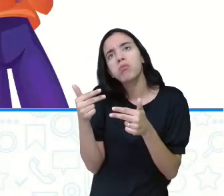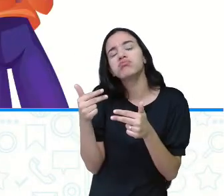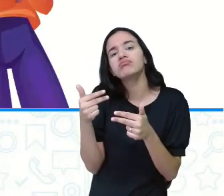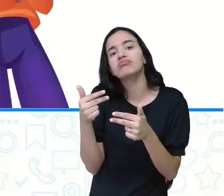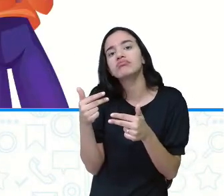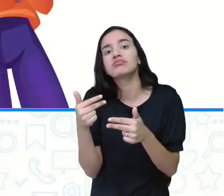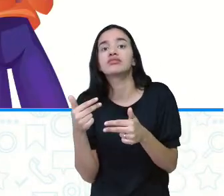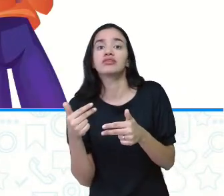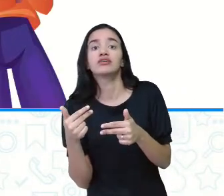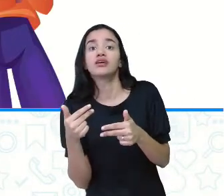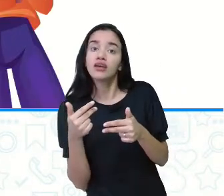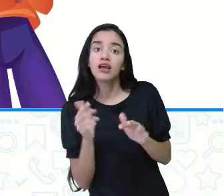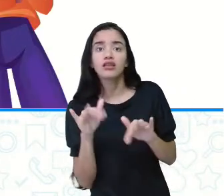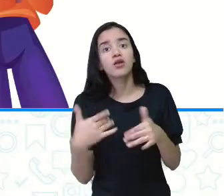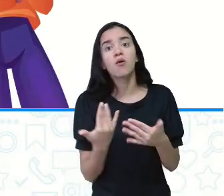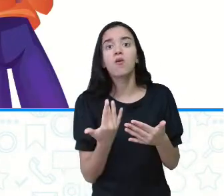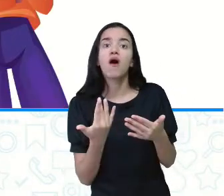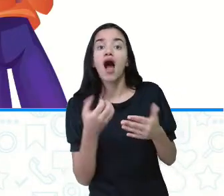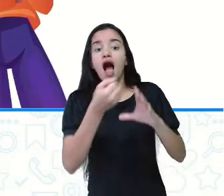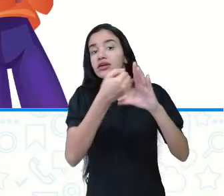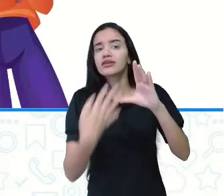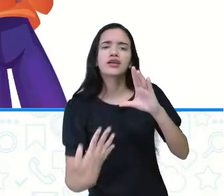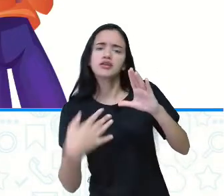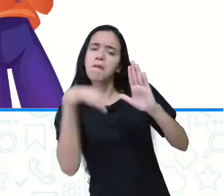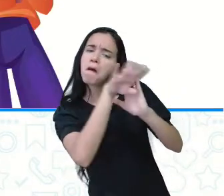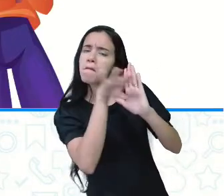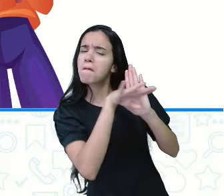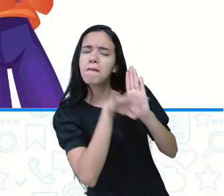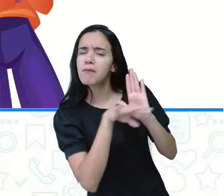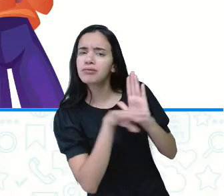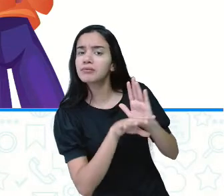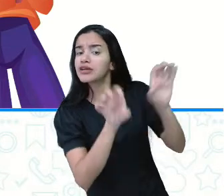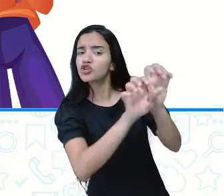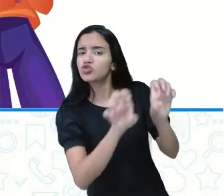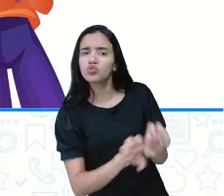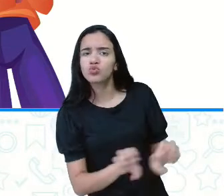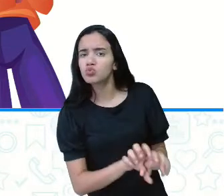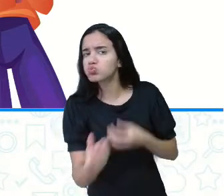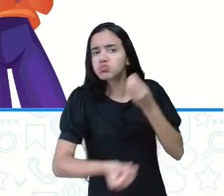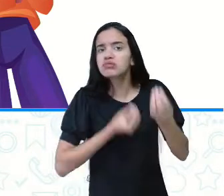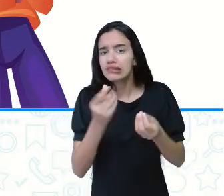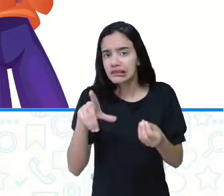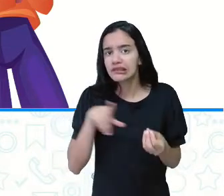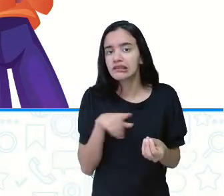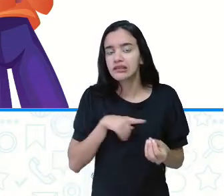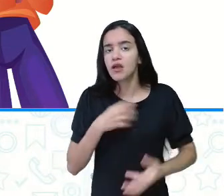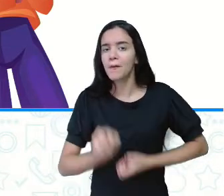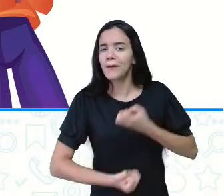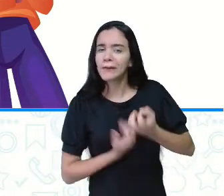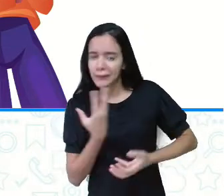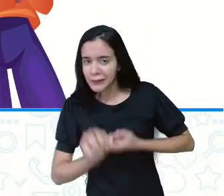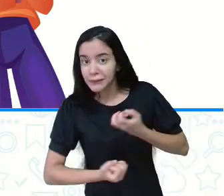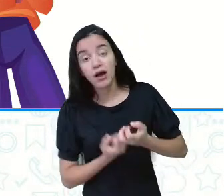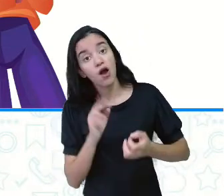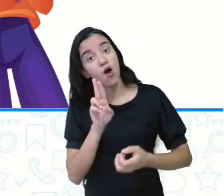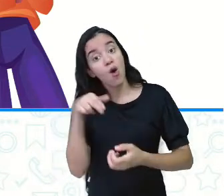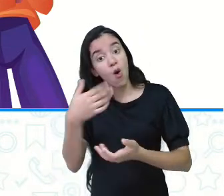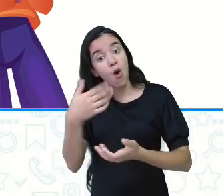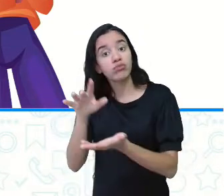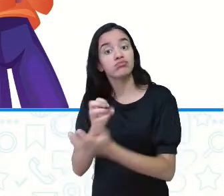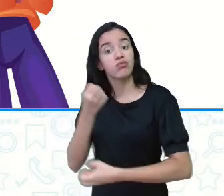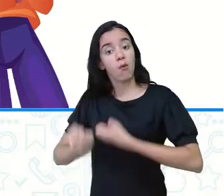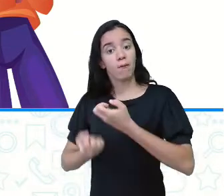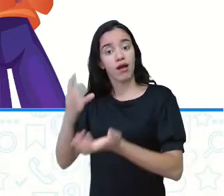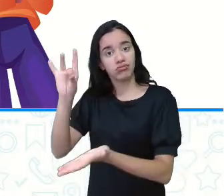coisa. E aí, quais são as características, quais são as estruturas que tem um poema visual ou um poema